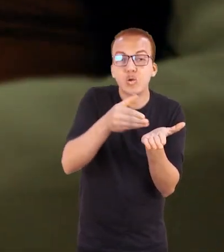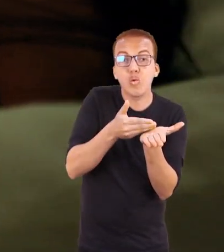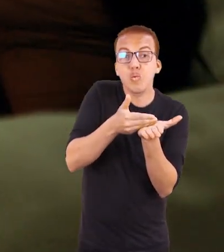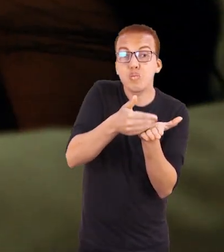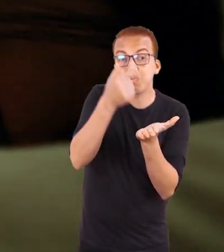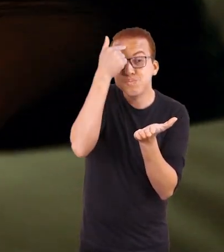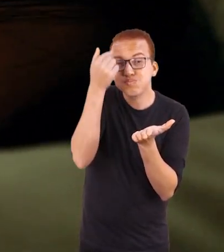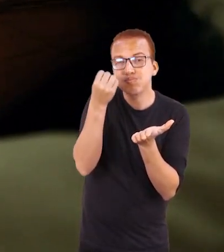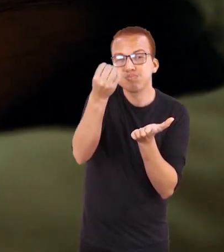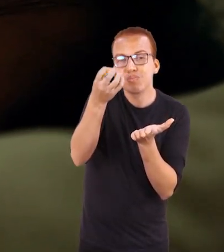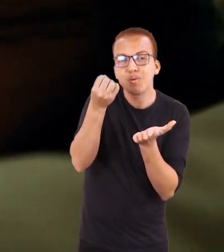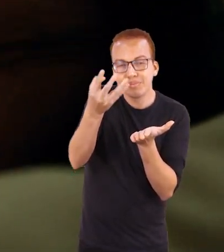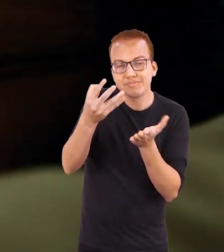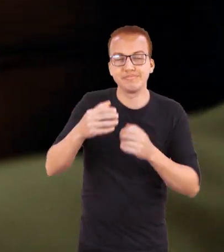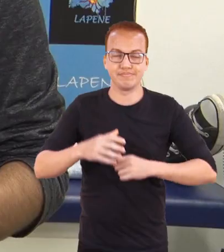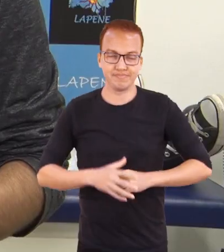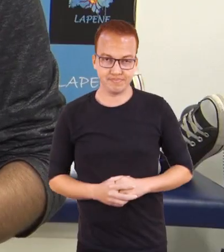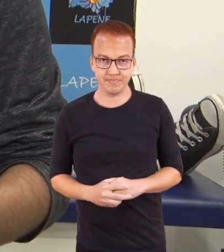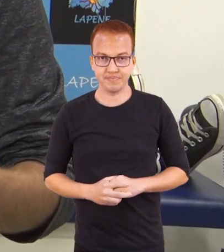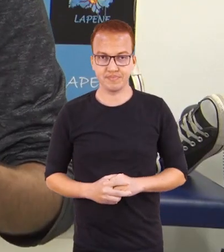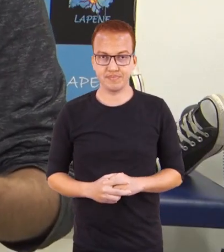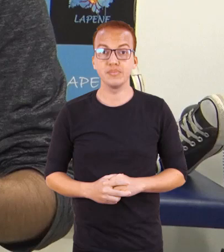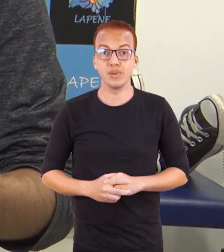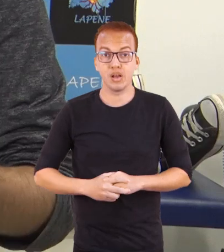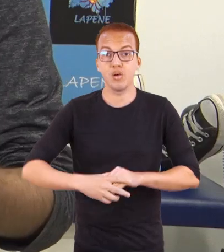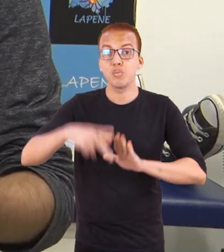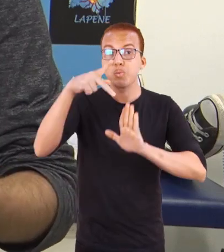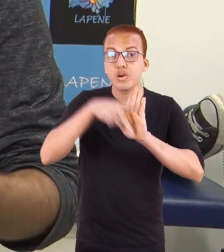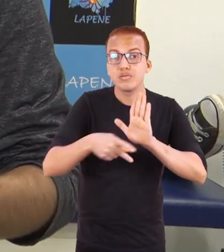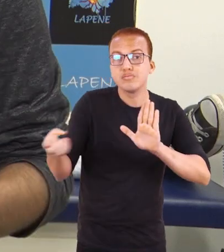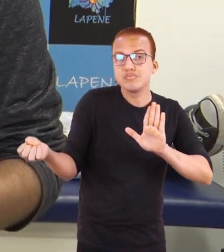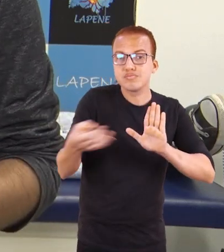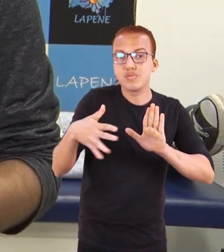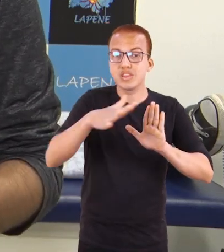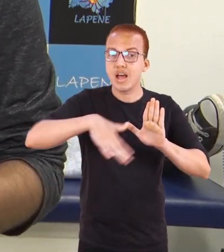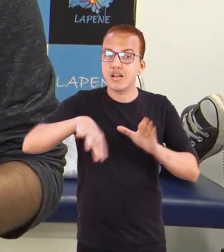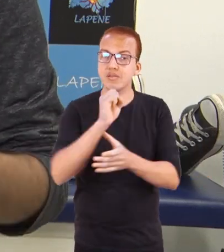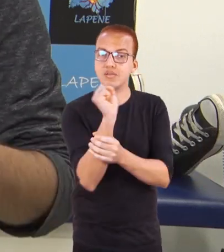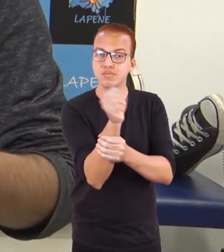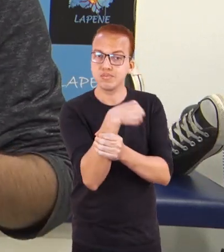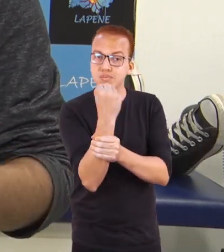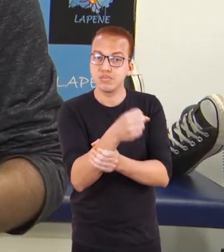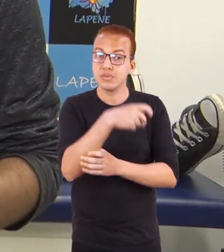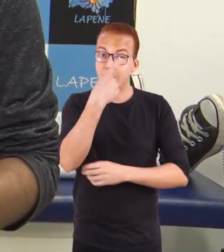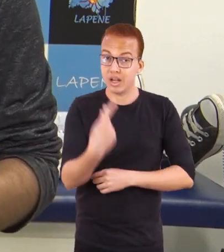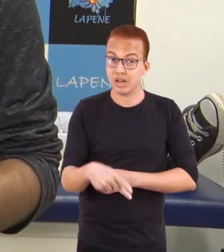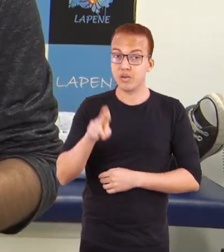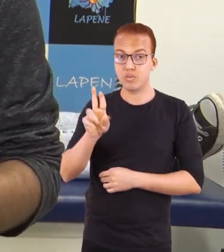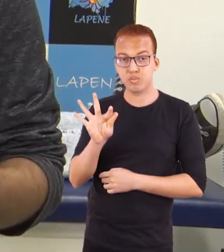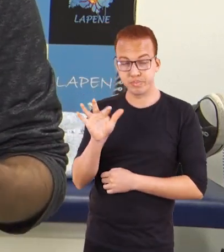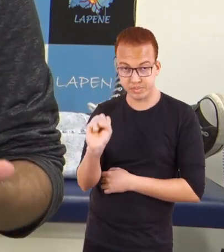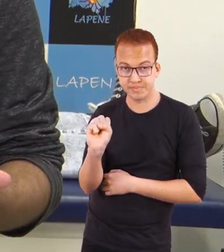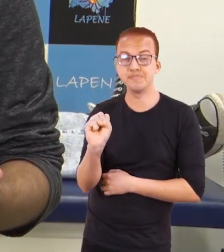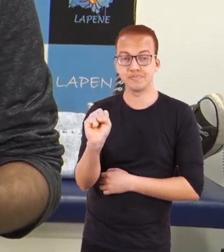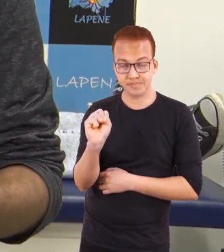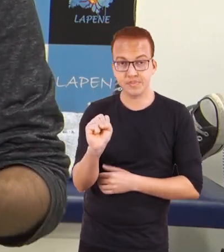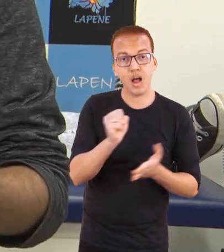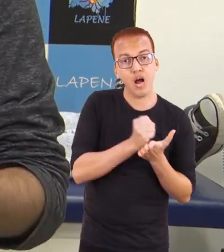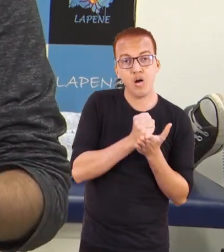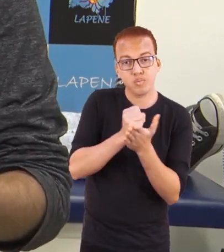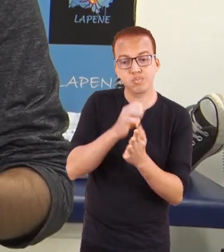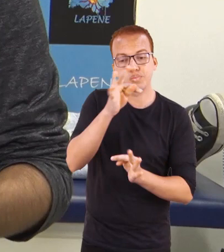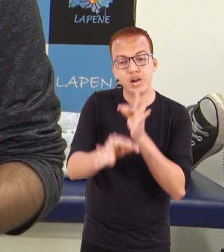inicia uma crise perdure numa crise um projeto inovador na área da fisioterapia aqui na Universidade Federal de Sergipe